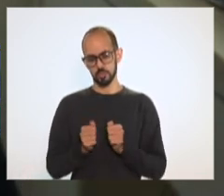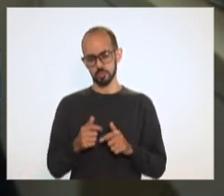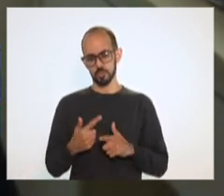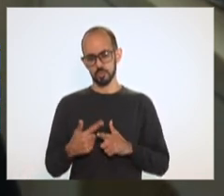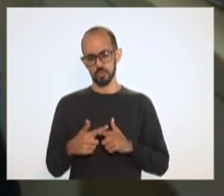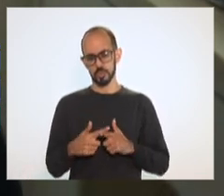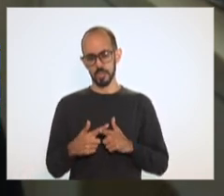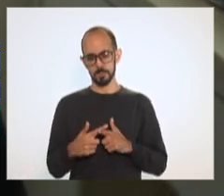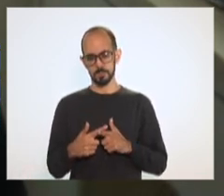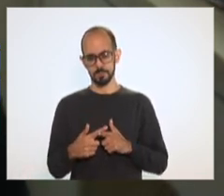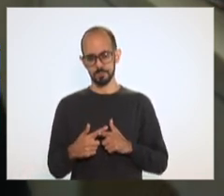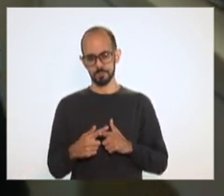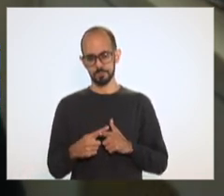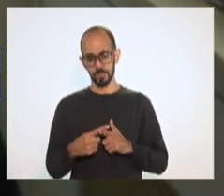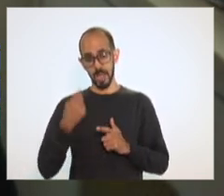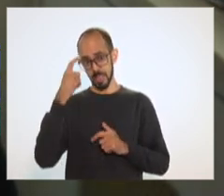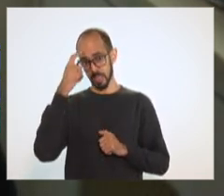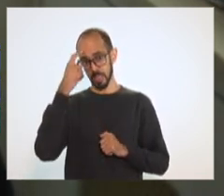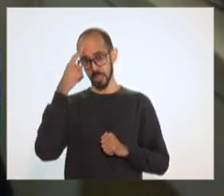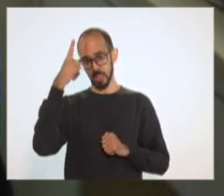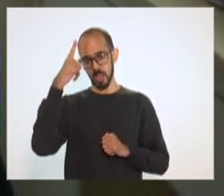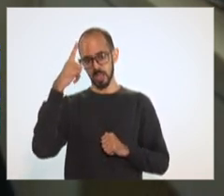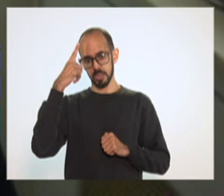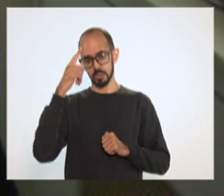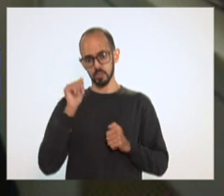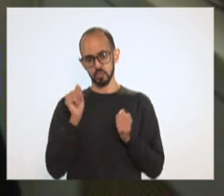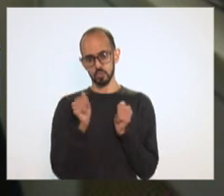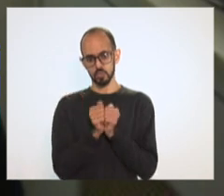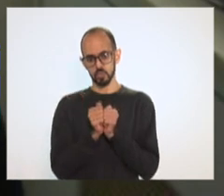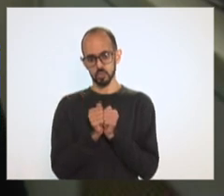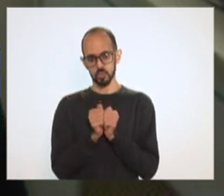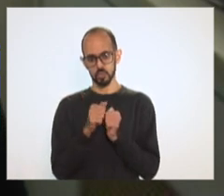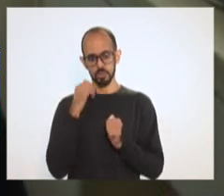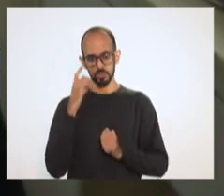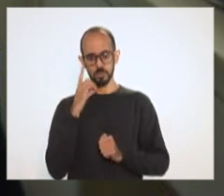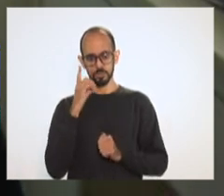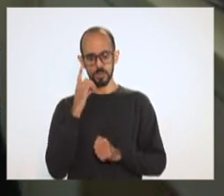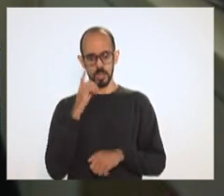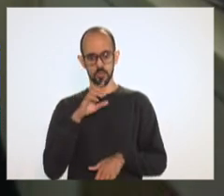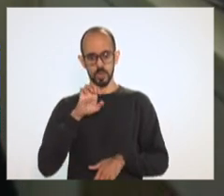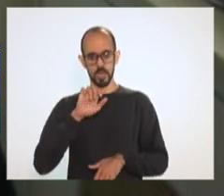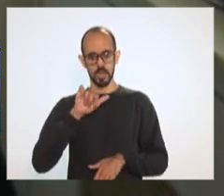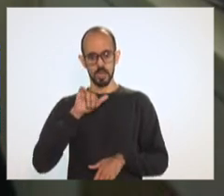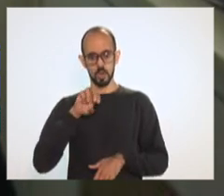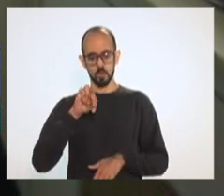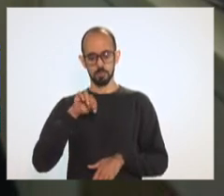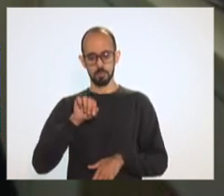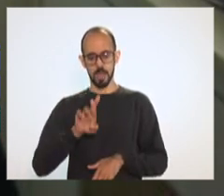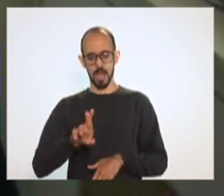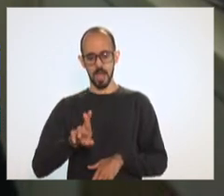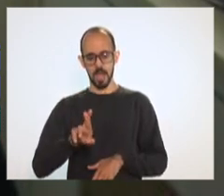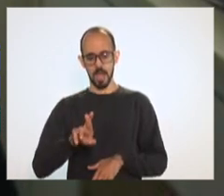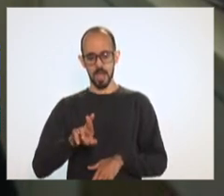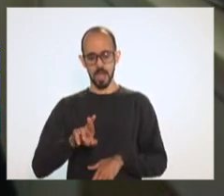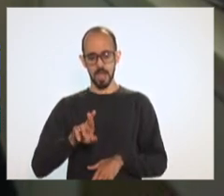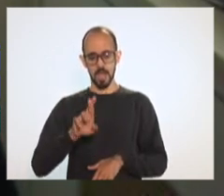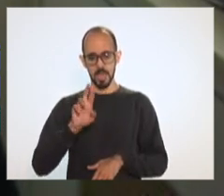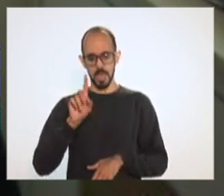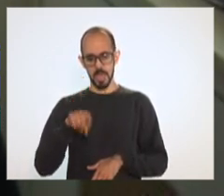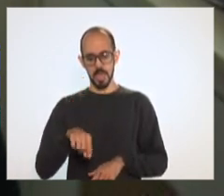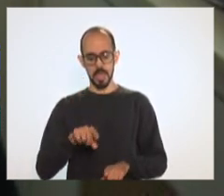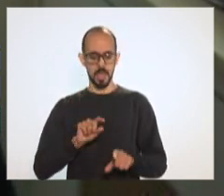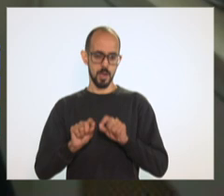a nossa ideia junto com o deputado Eleomar Coelho é não ficar únicamente